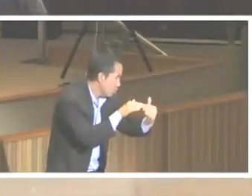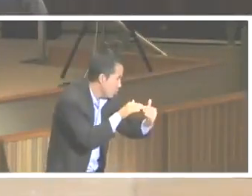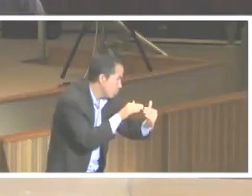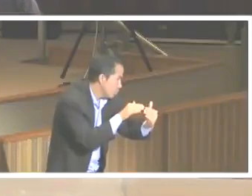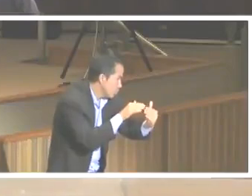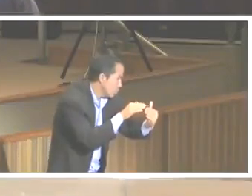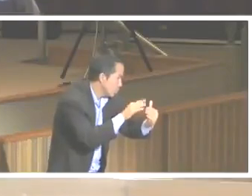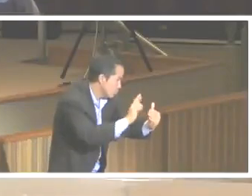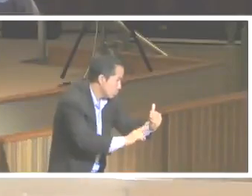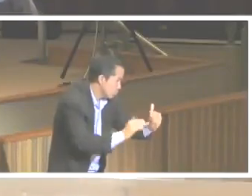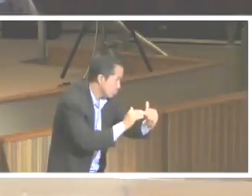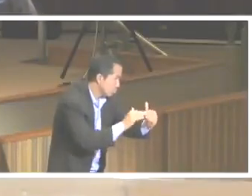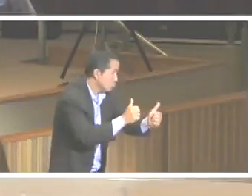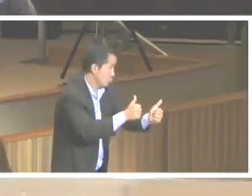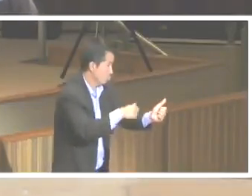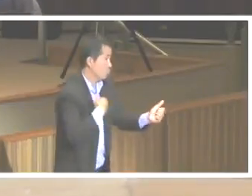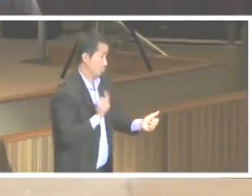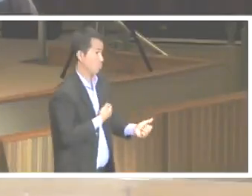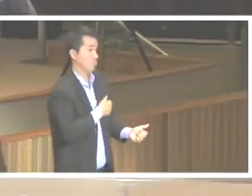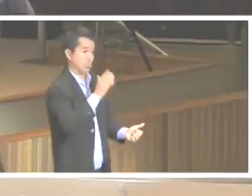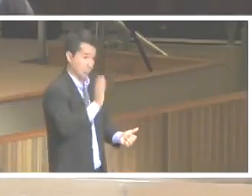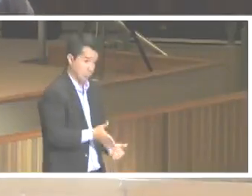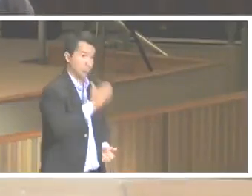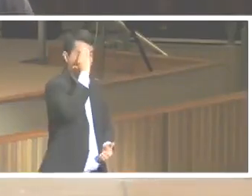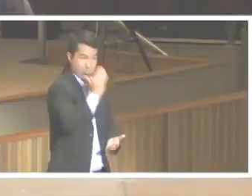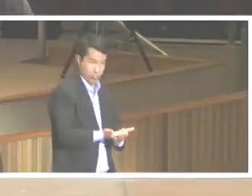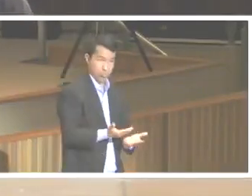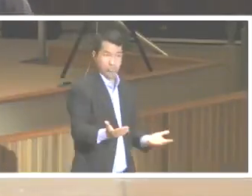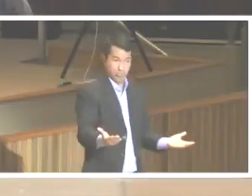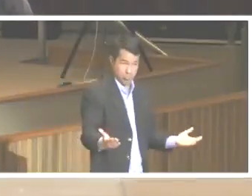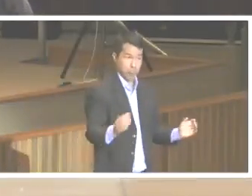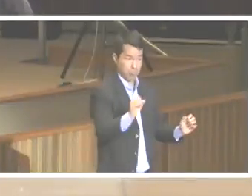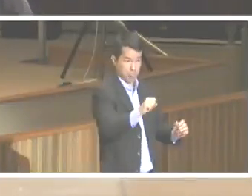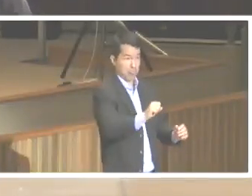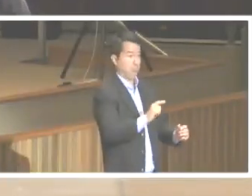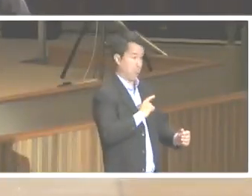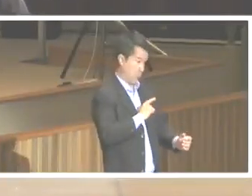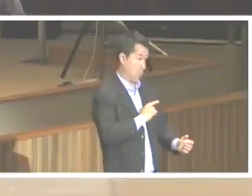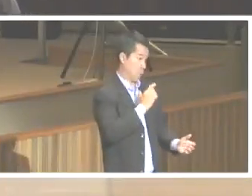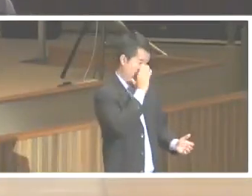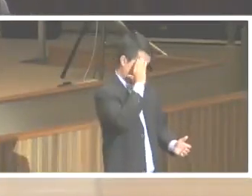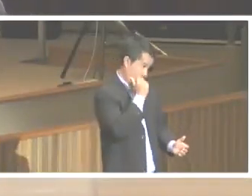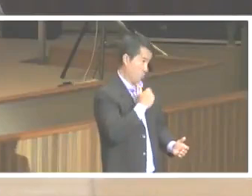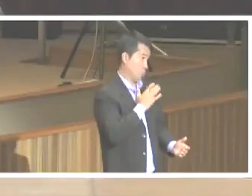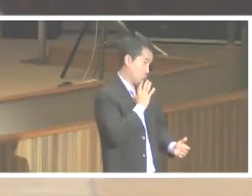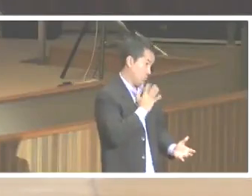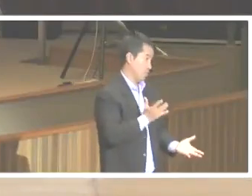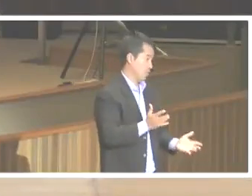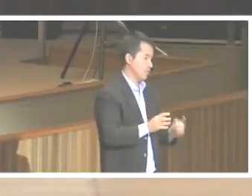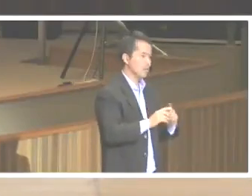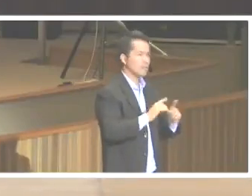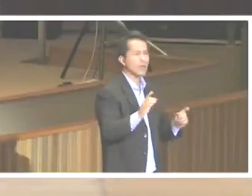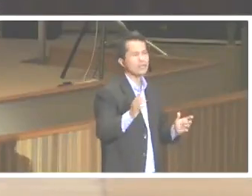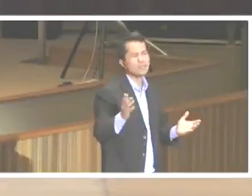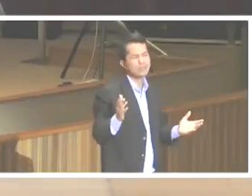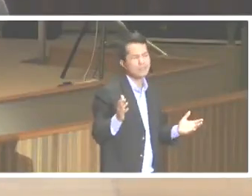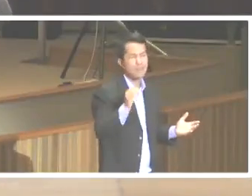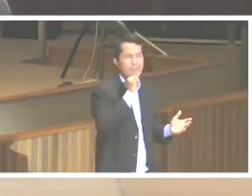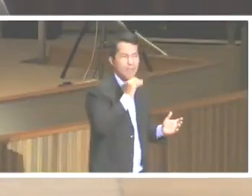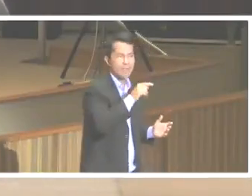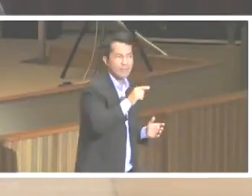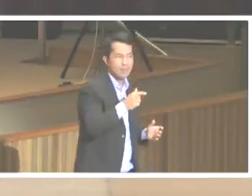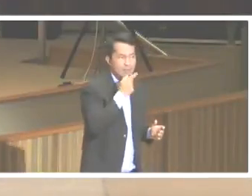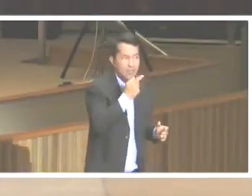faz parte do credo apostólico gente recita isso não é isso agora vejo que significa a gente dizer